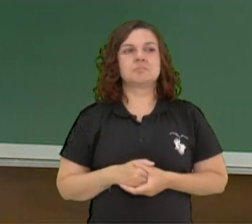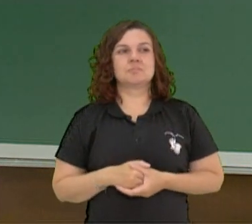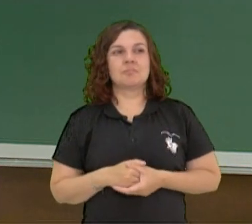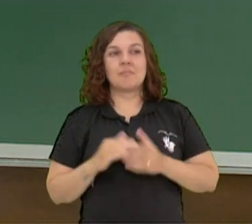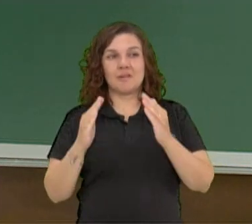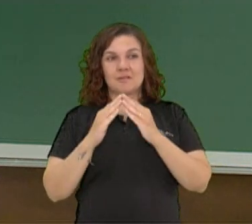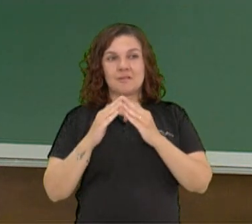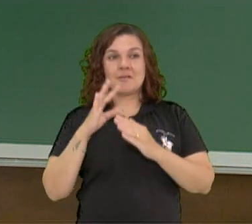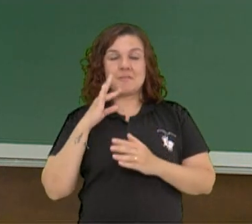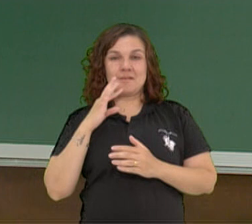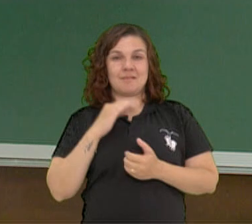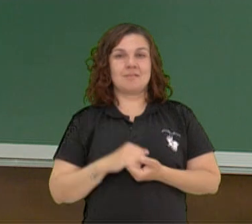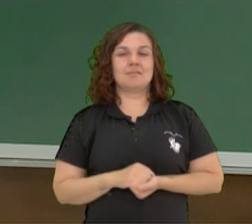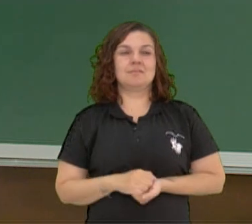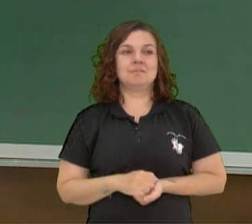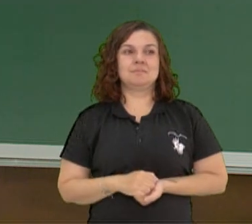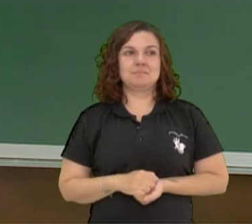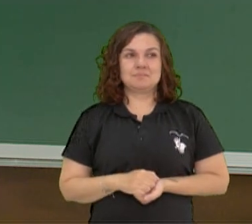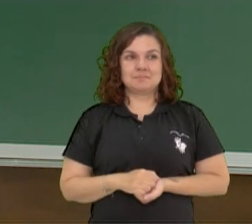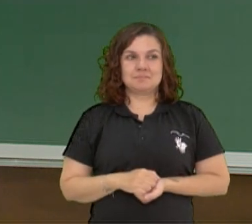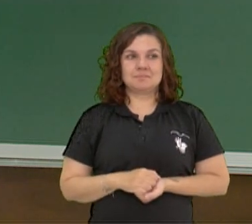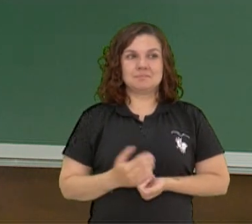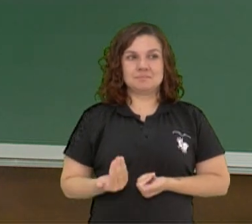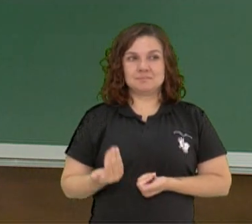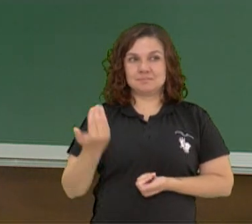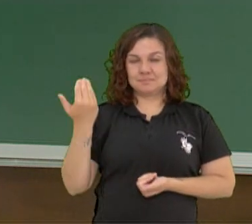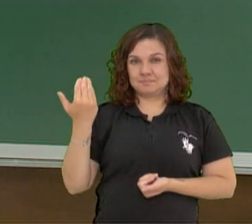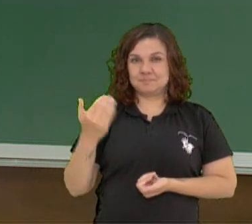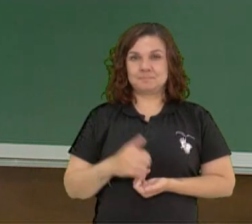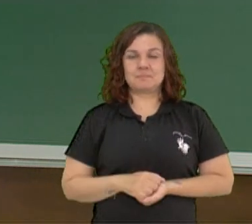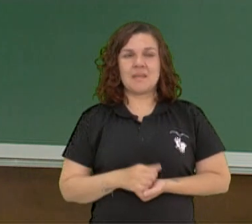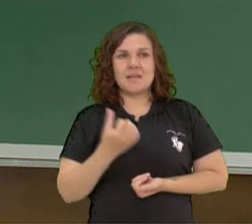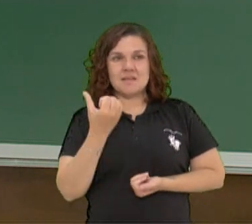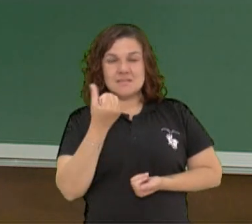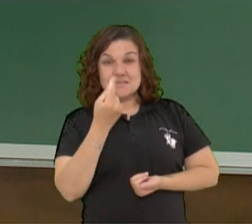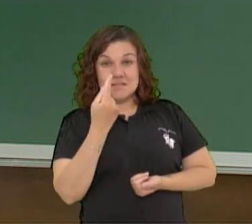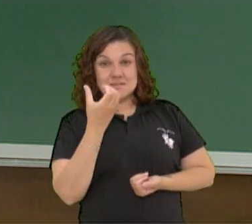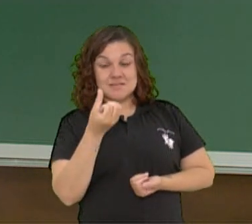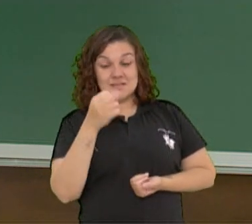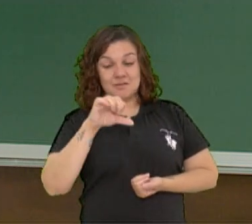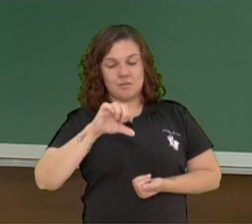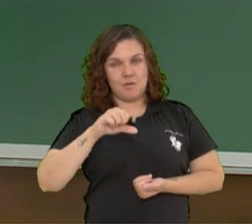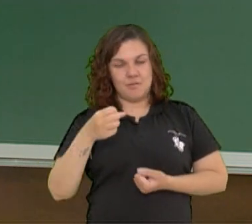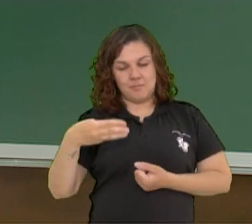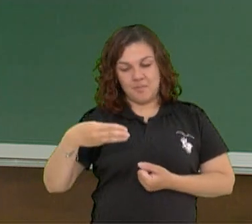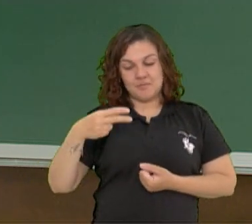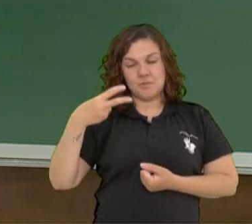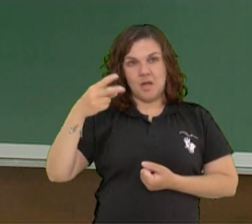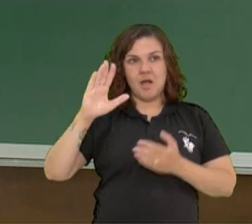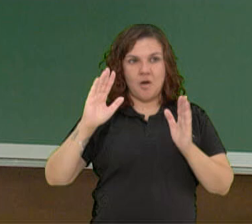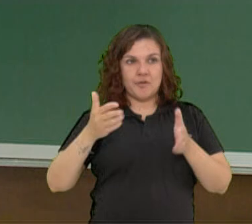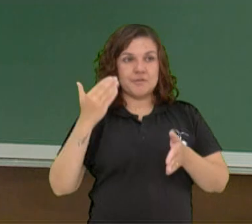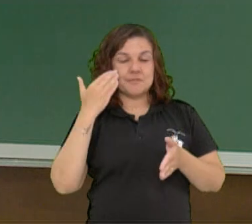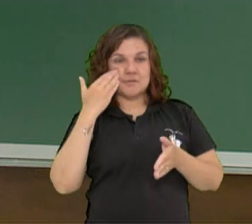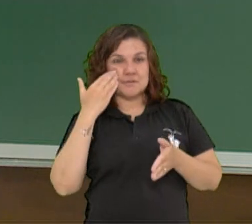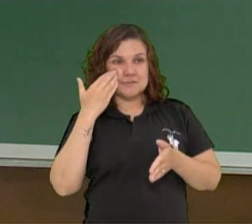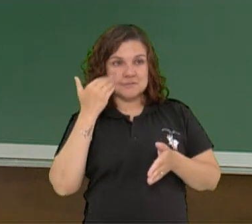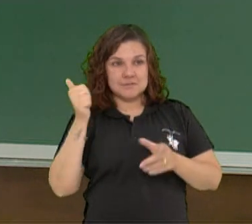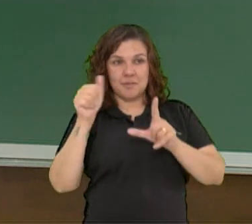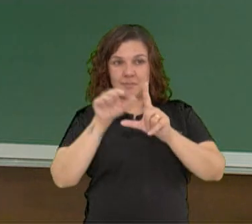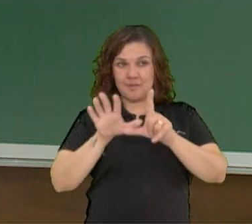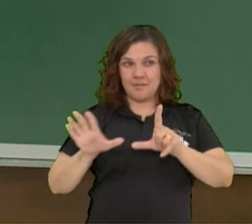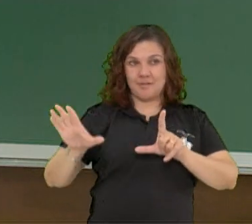fazer uma casa bem legal, tá? Então, 169 metros quadrados. Bom, agora que nós já sabemos a área, eu tenho